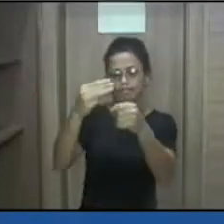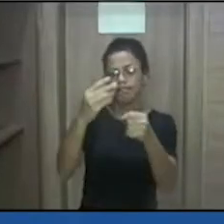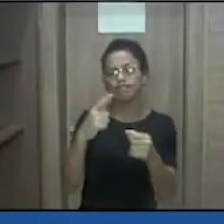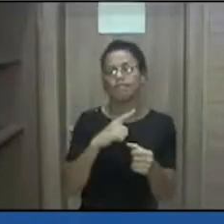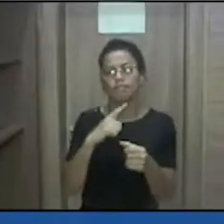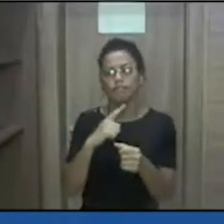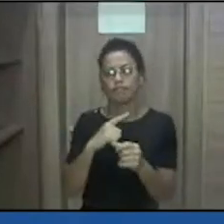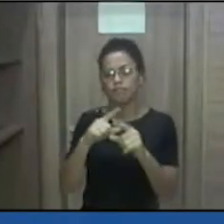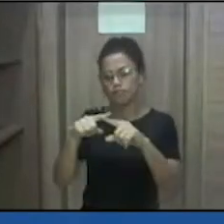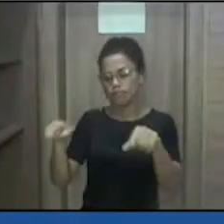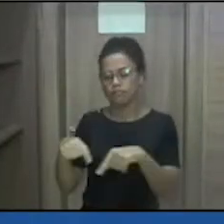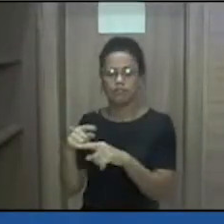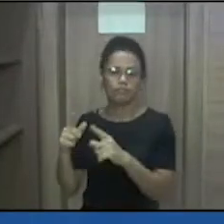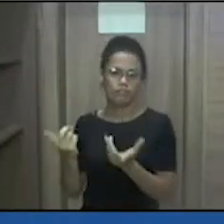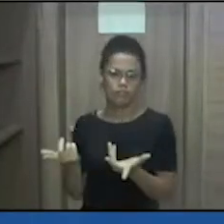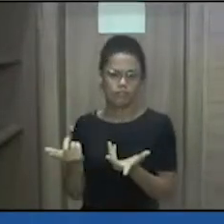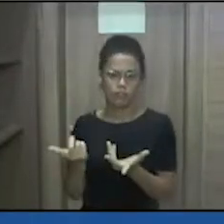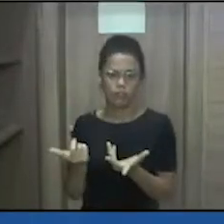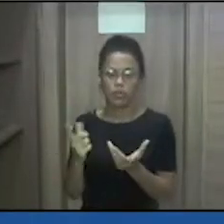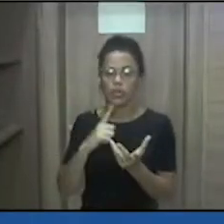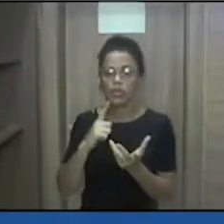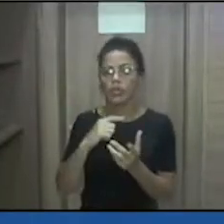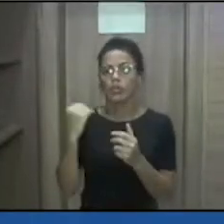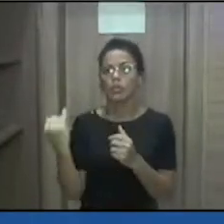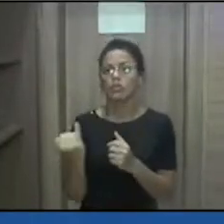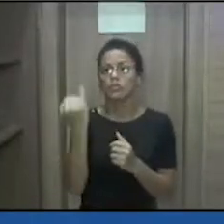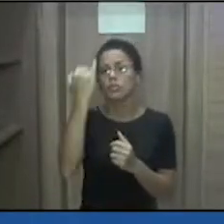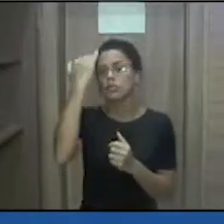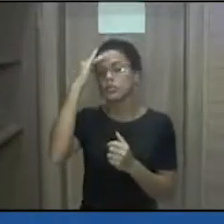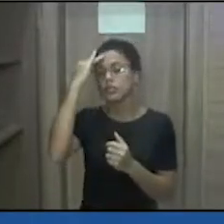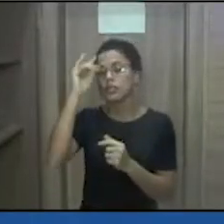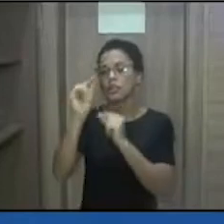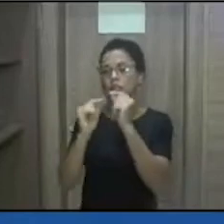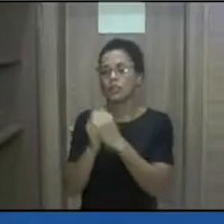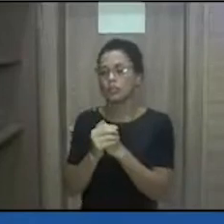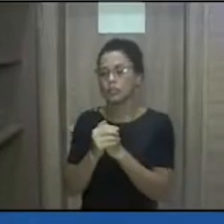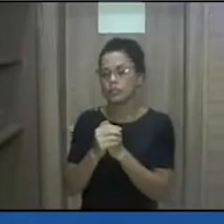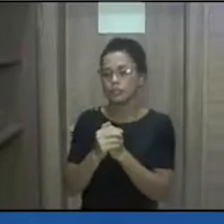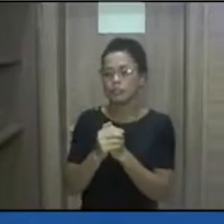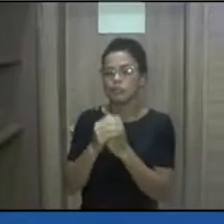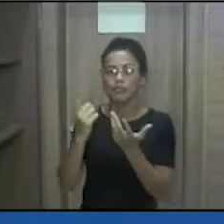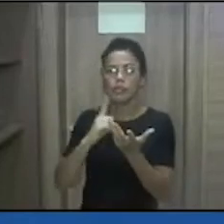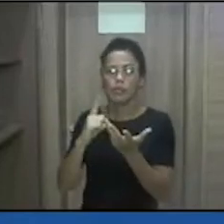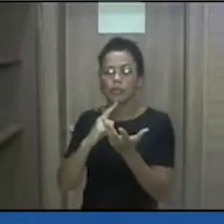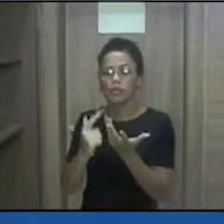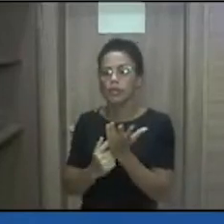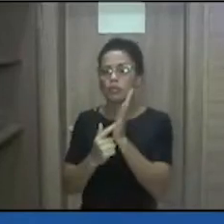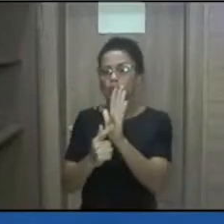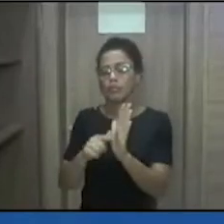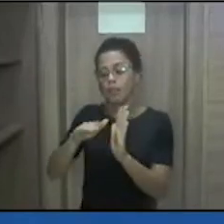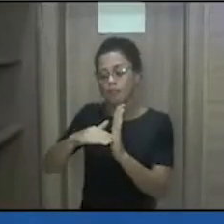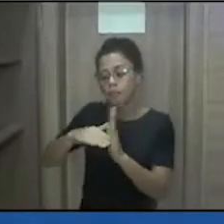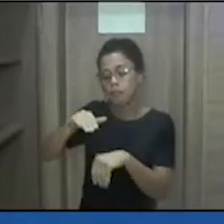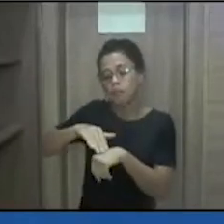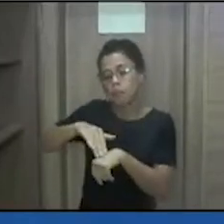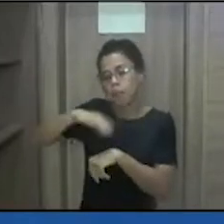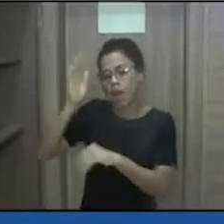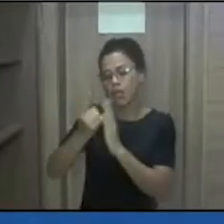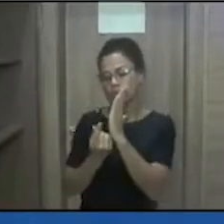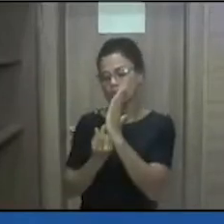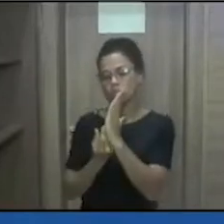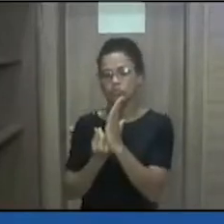pode observar as diferenças de oferta. Em azul, a gente vai ter os custos mais impostos, sem